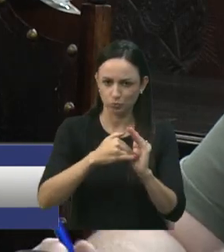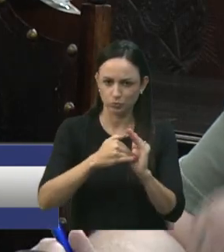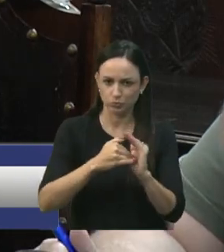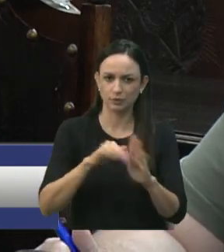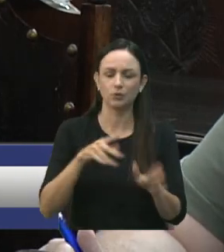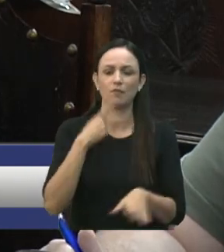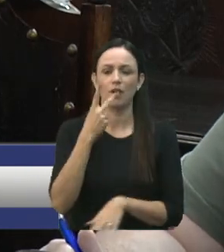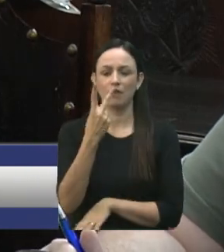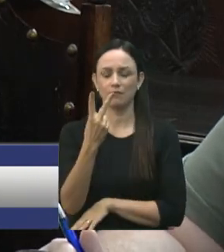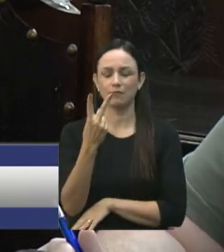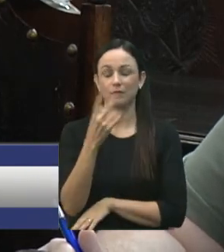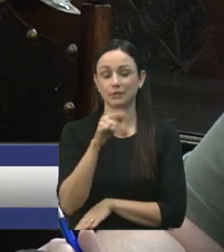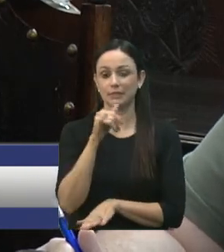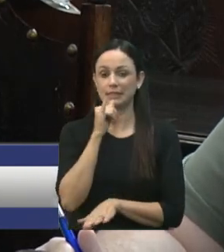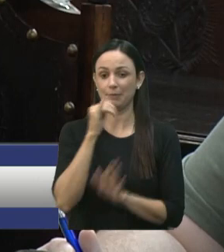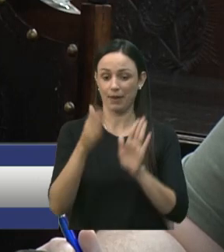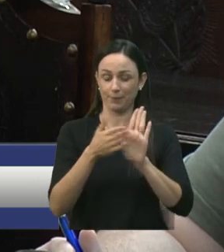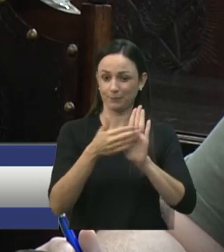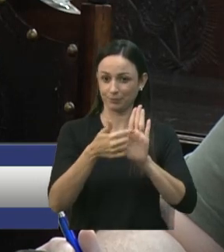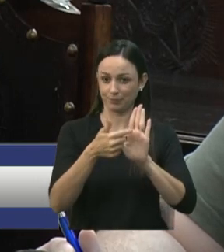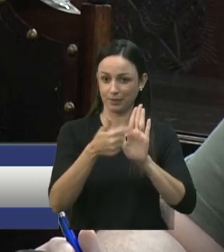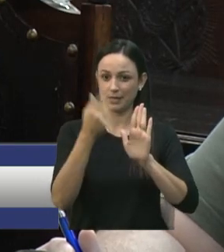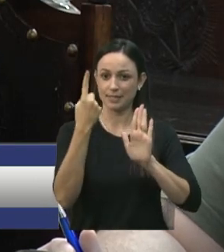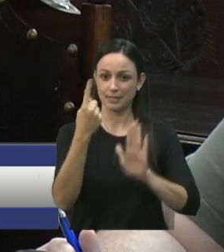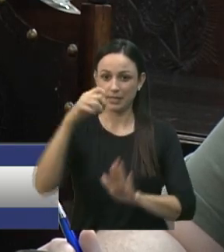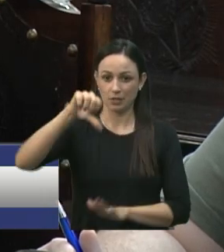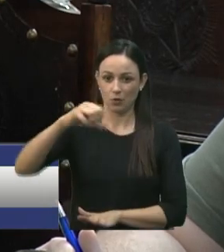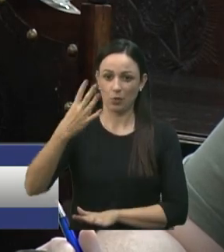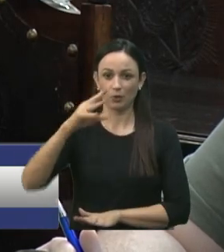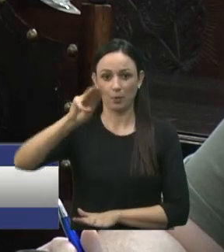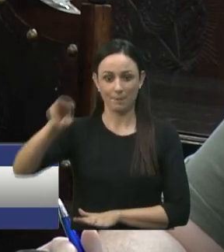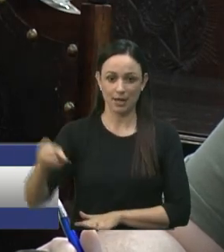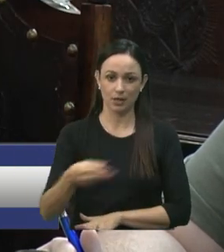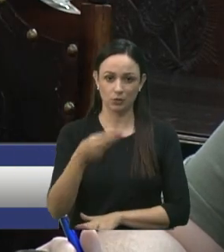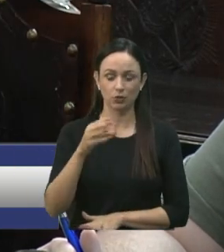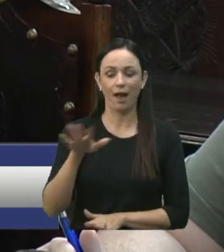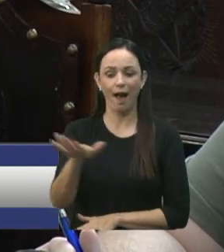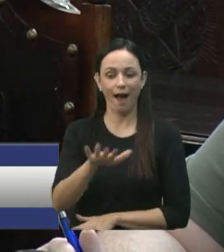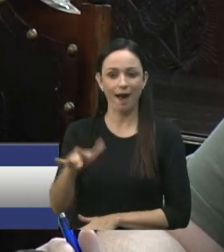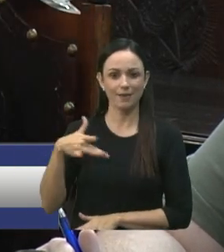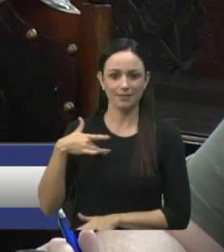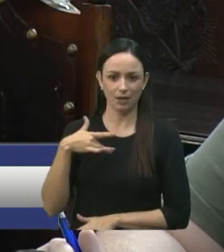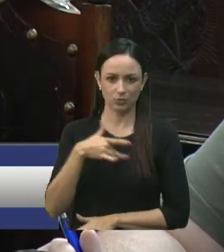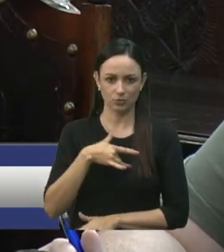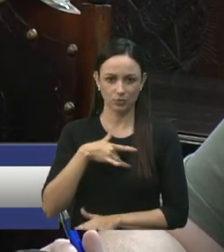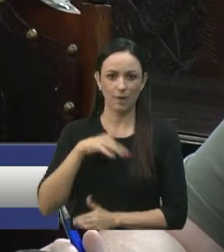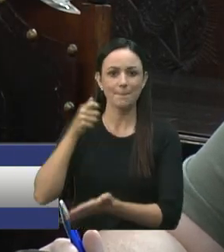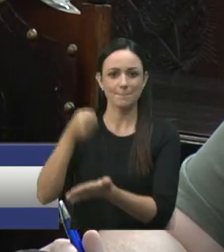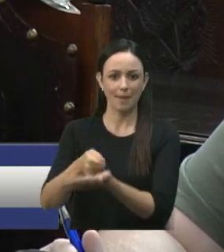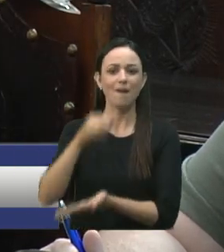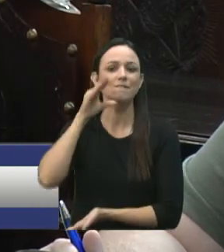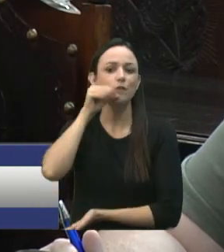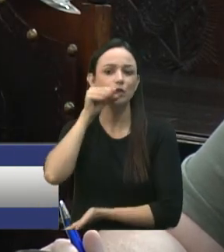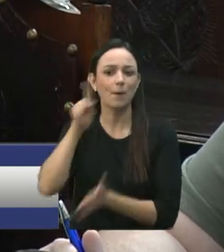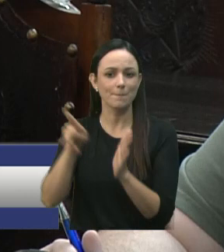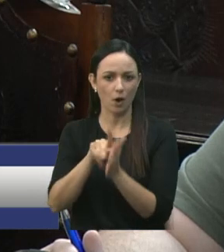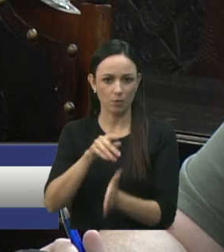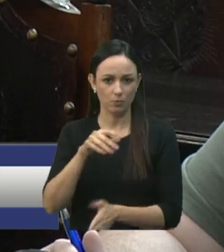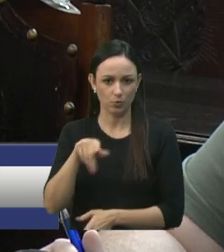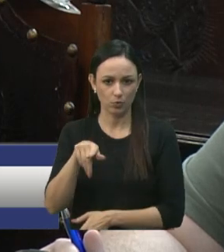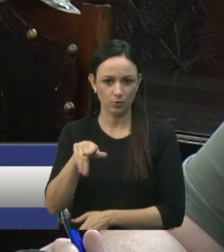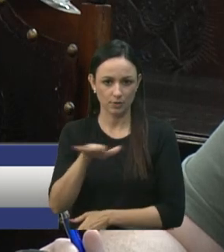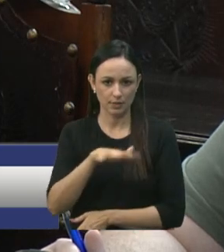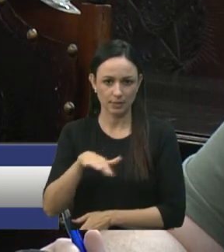fala que quando fala que 194 milhões vai ser para a saúde, paga-se os funcionários da saúde ali também.